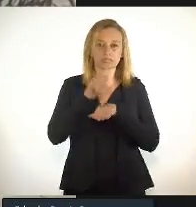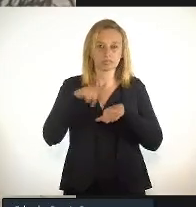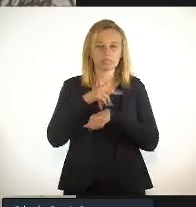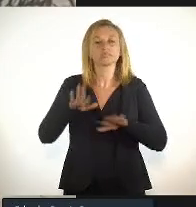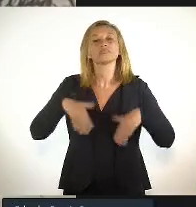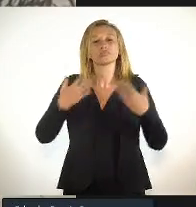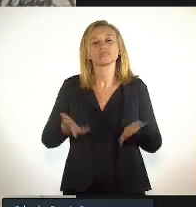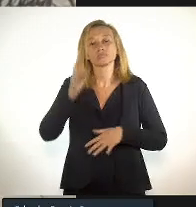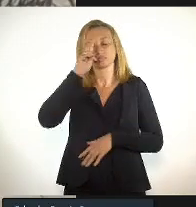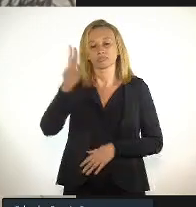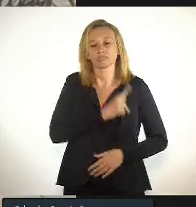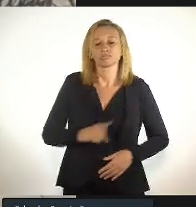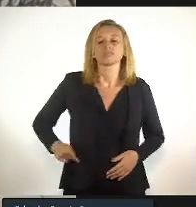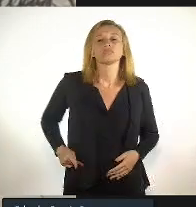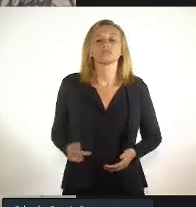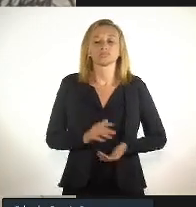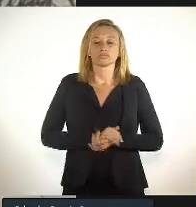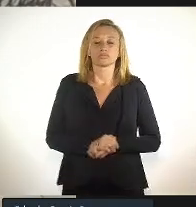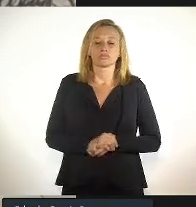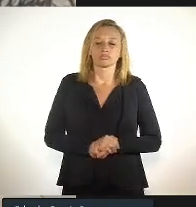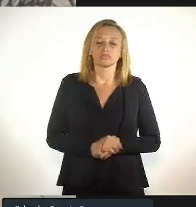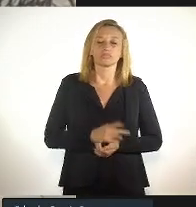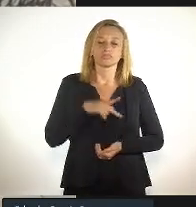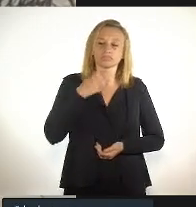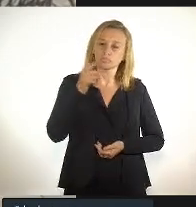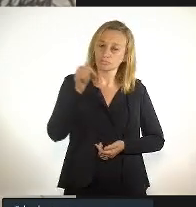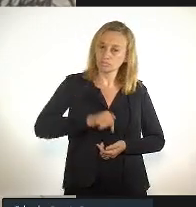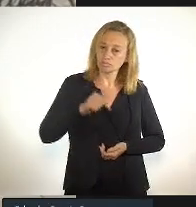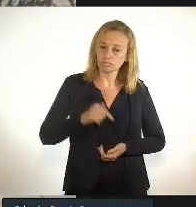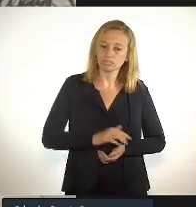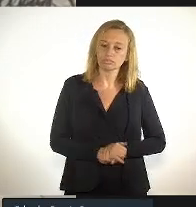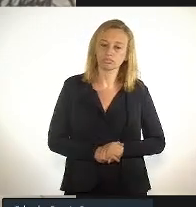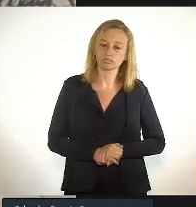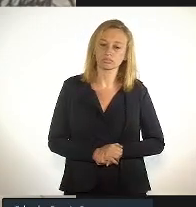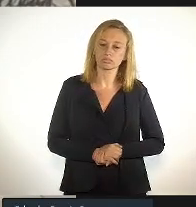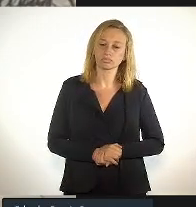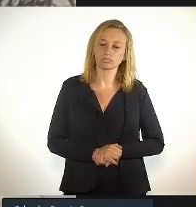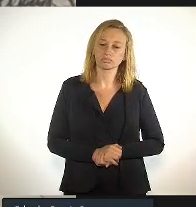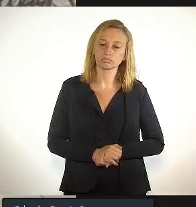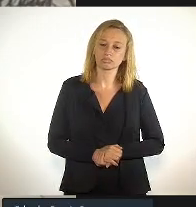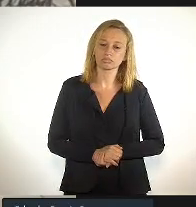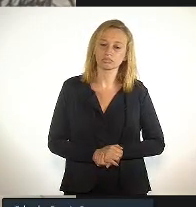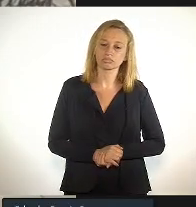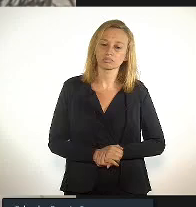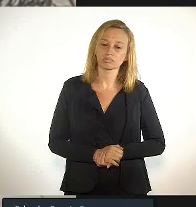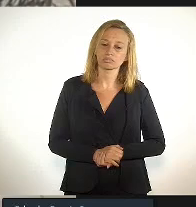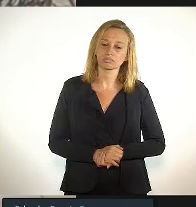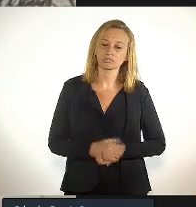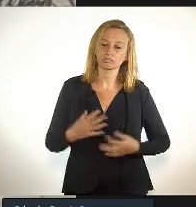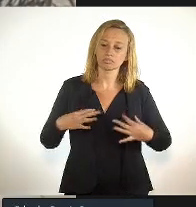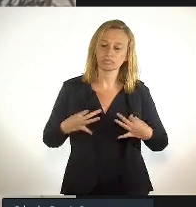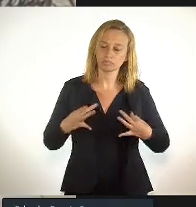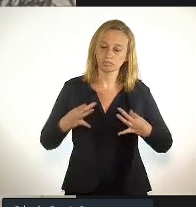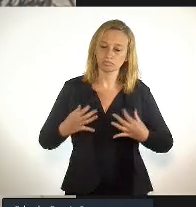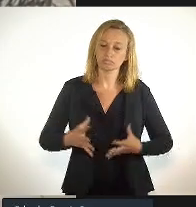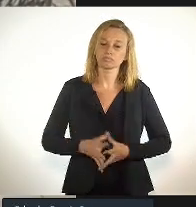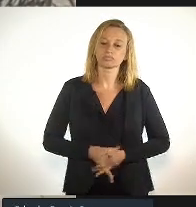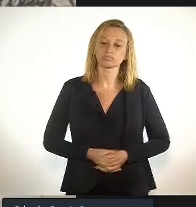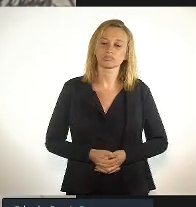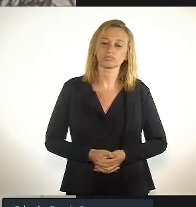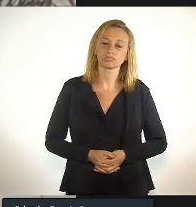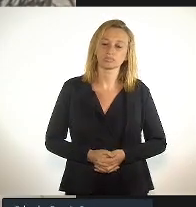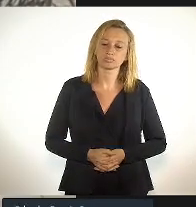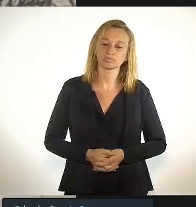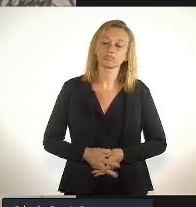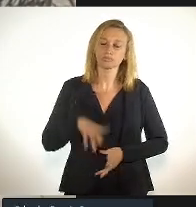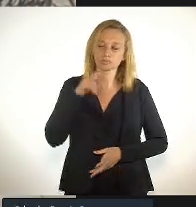senhor presidente, quero salientar aqui a nossa disposição de nos